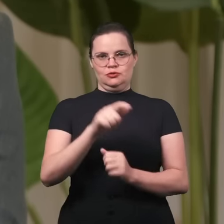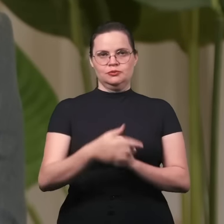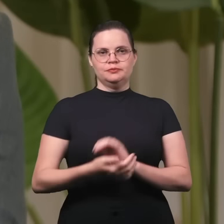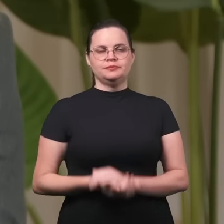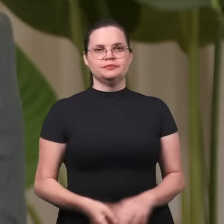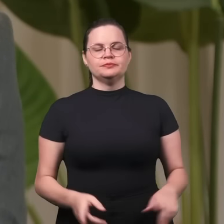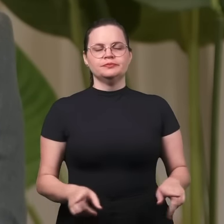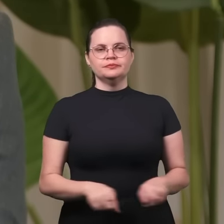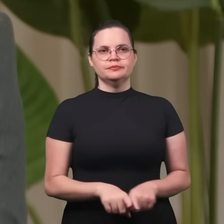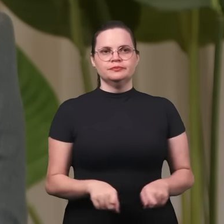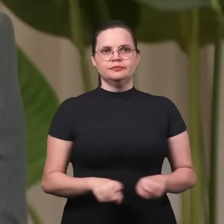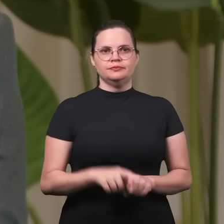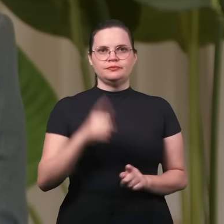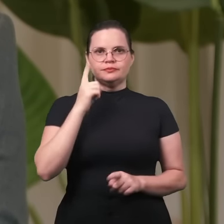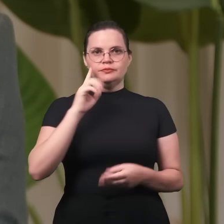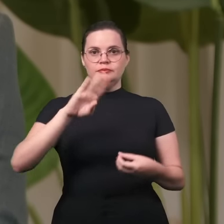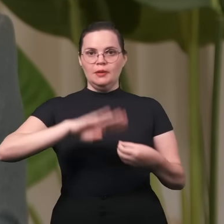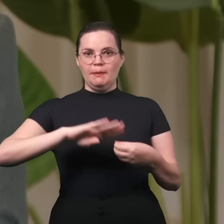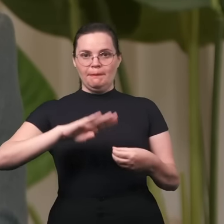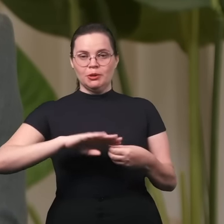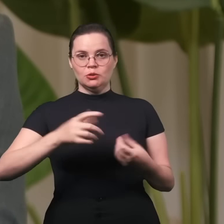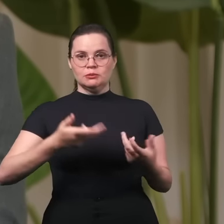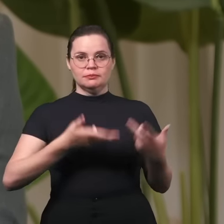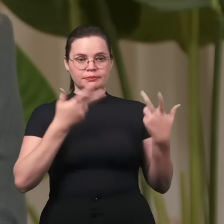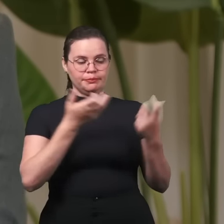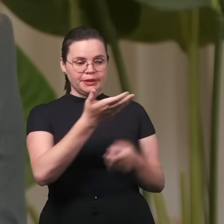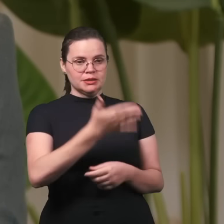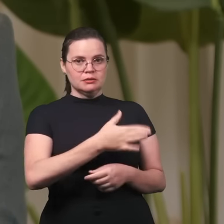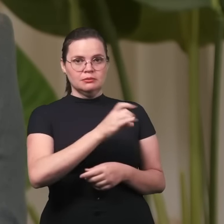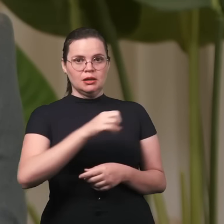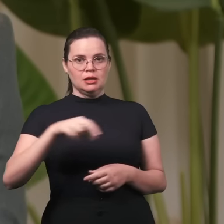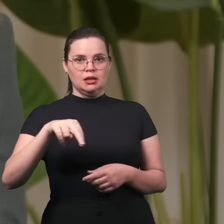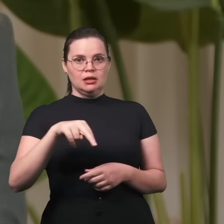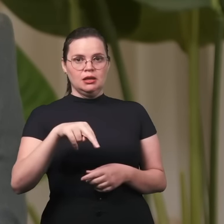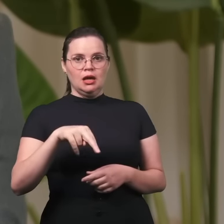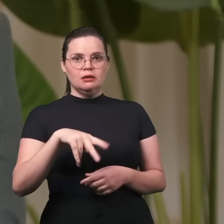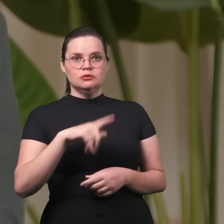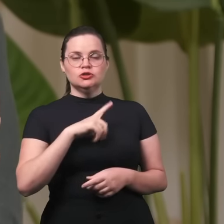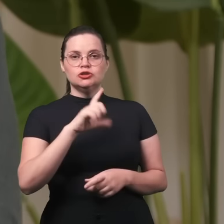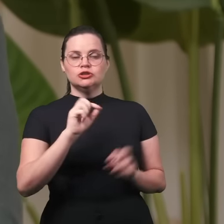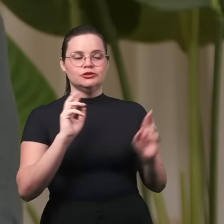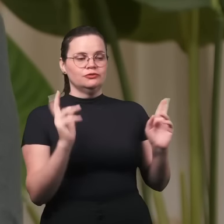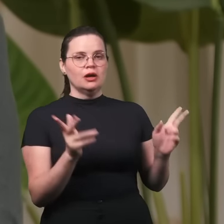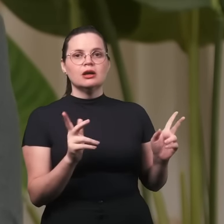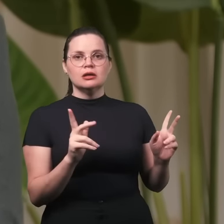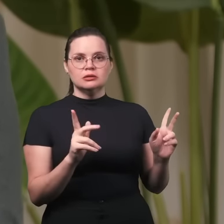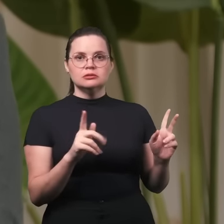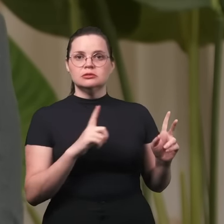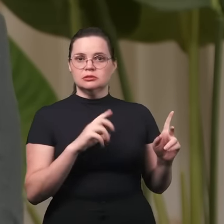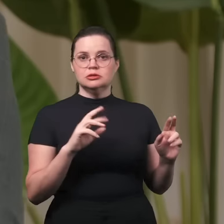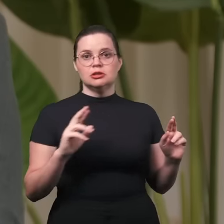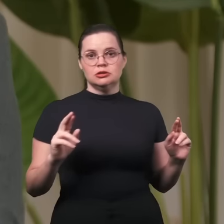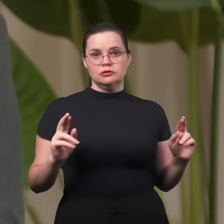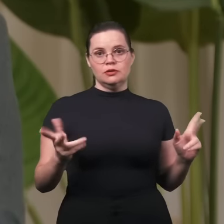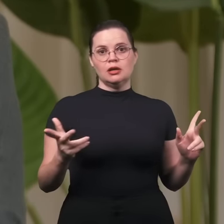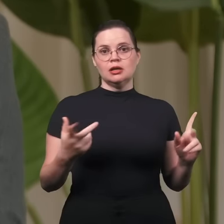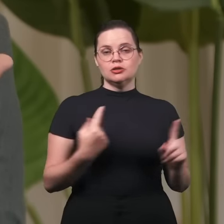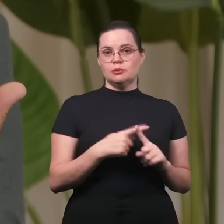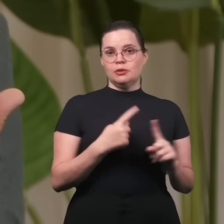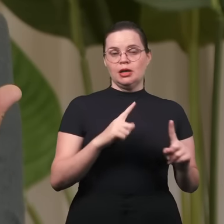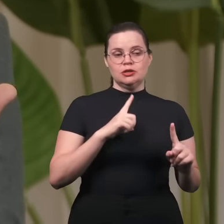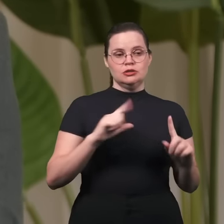da Babilônia, eles viam em Daniel uma pessoa diferenciada, né? Um